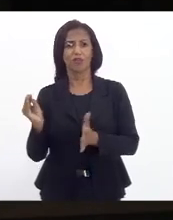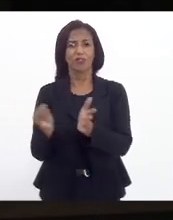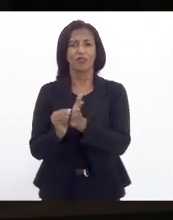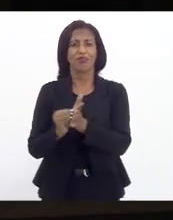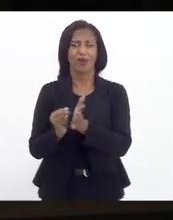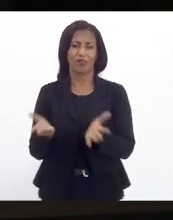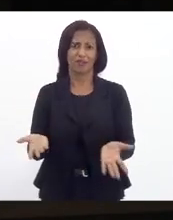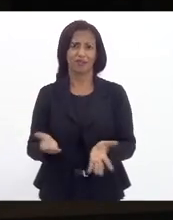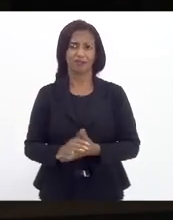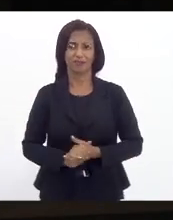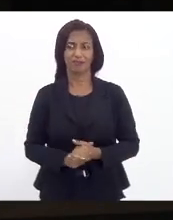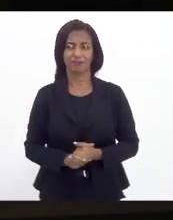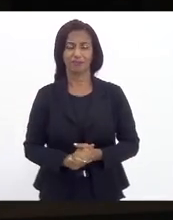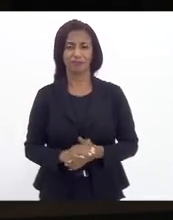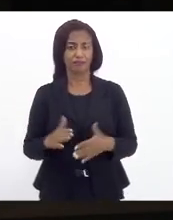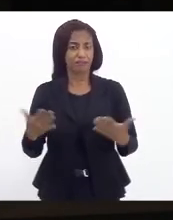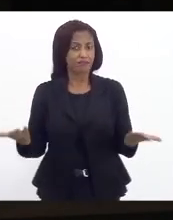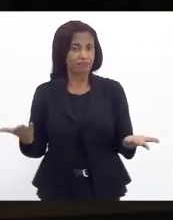presidente.